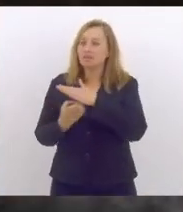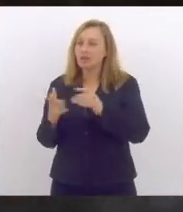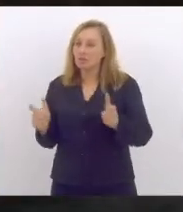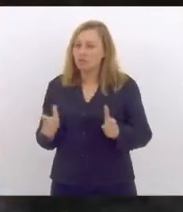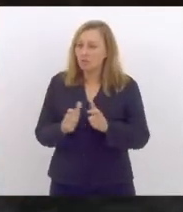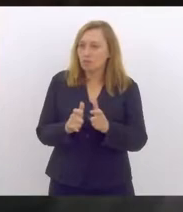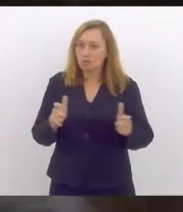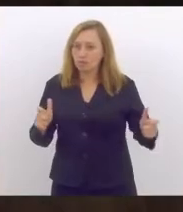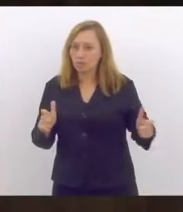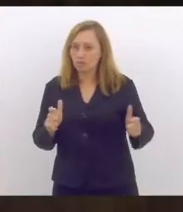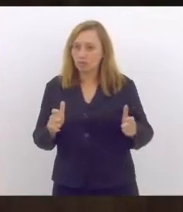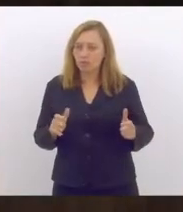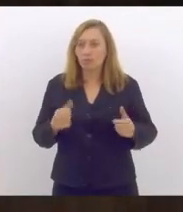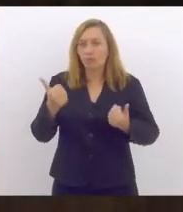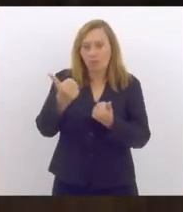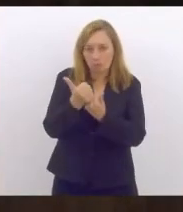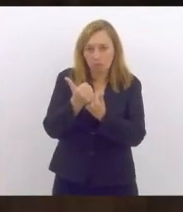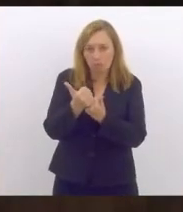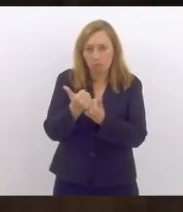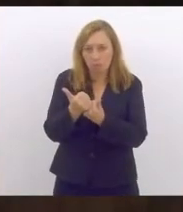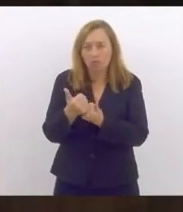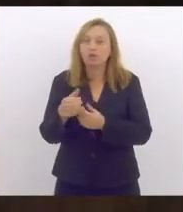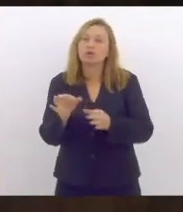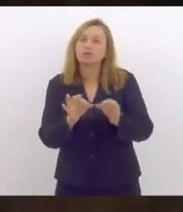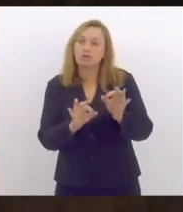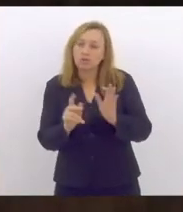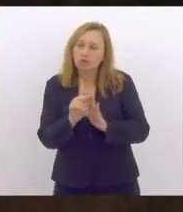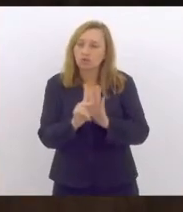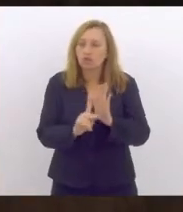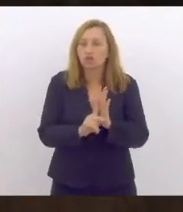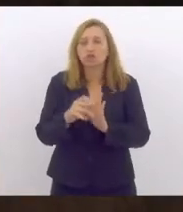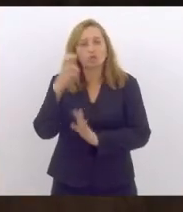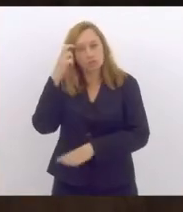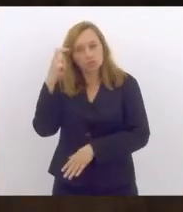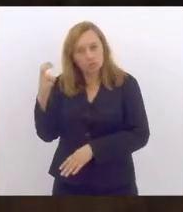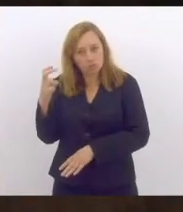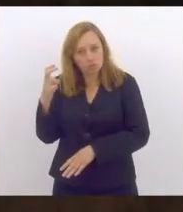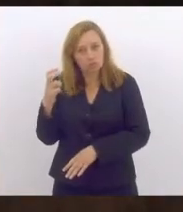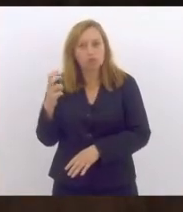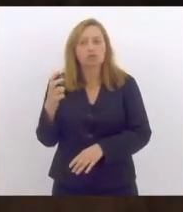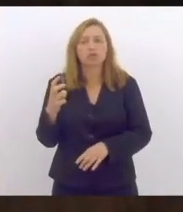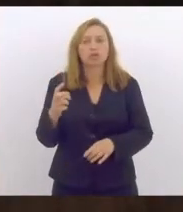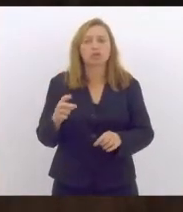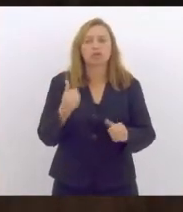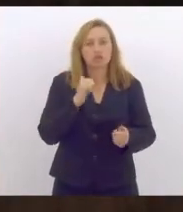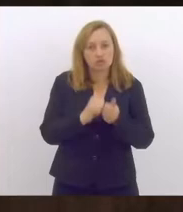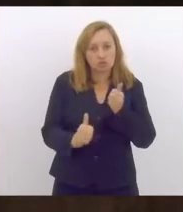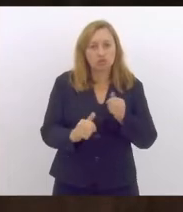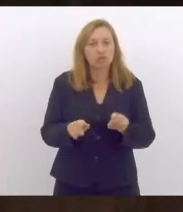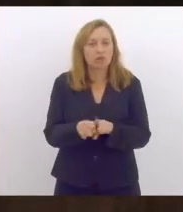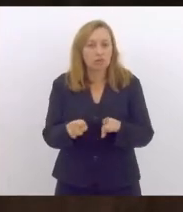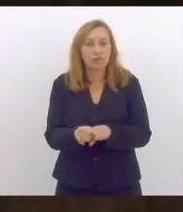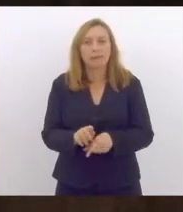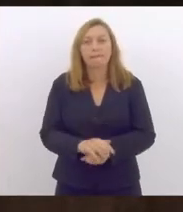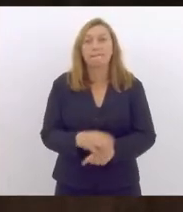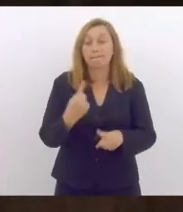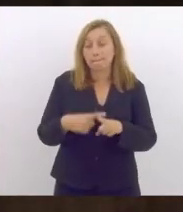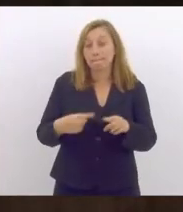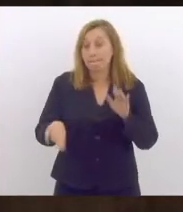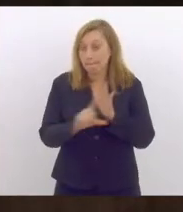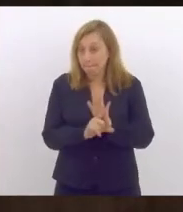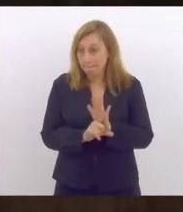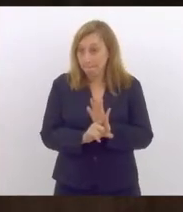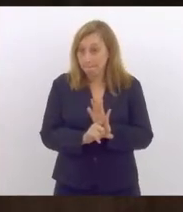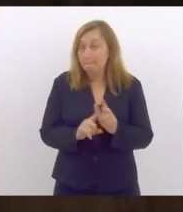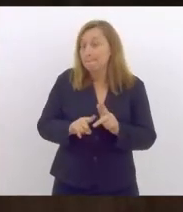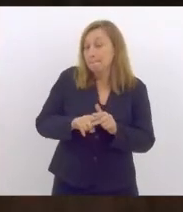porte para a lógica do apoio aos projetos de cultura e aos projetos esportivos. Porque na lei que está